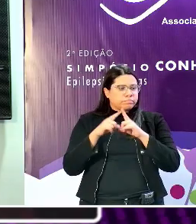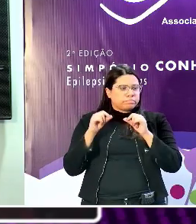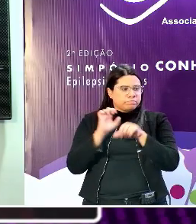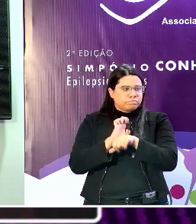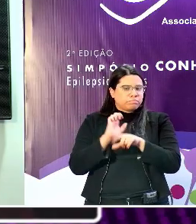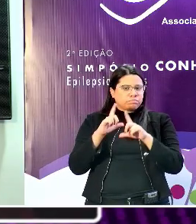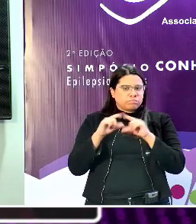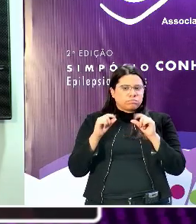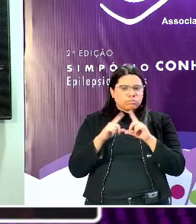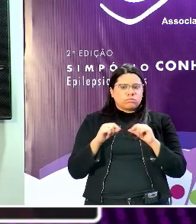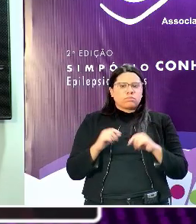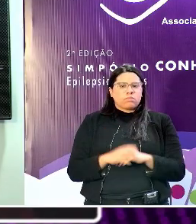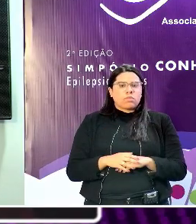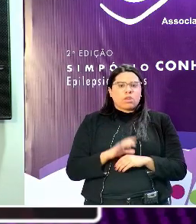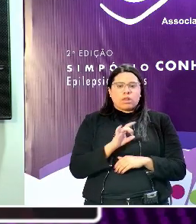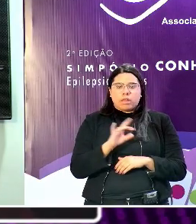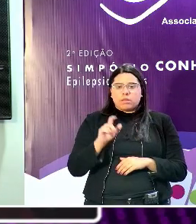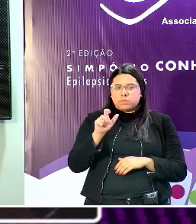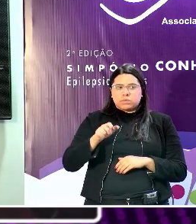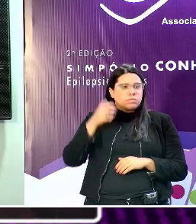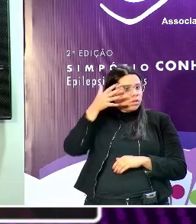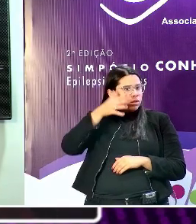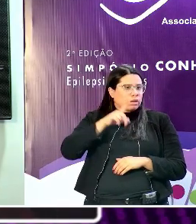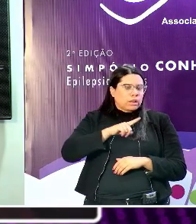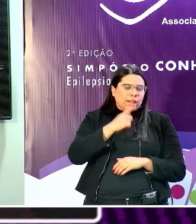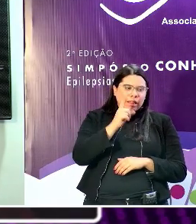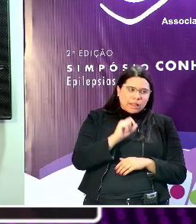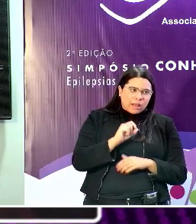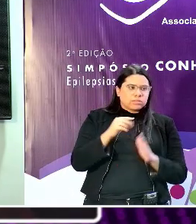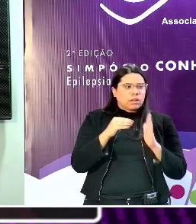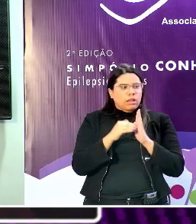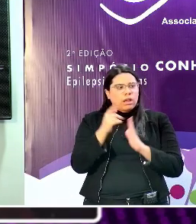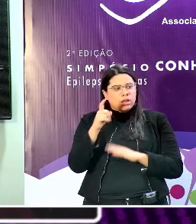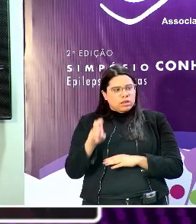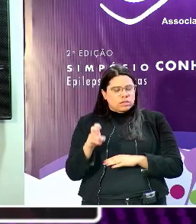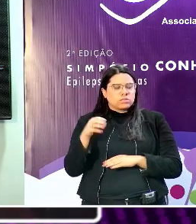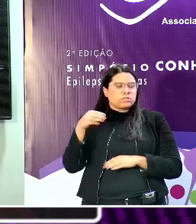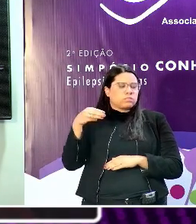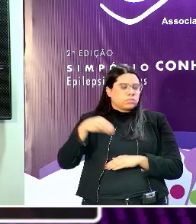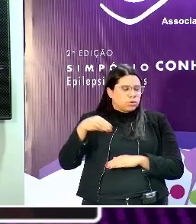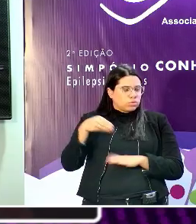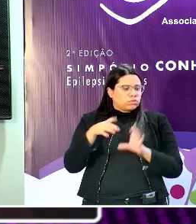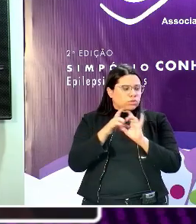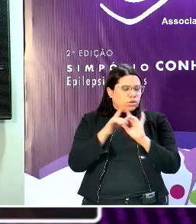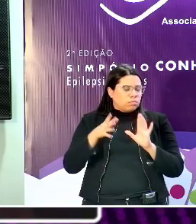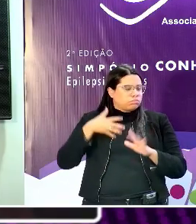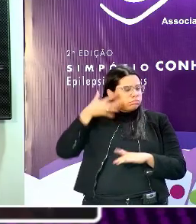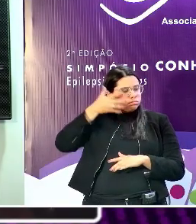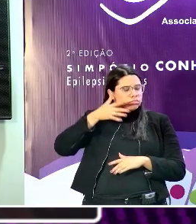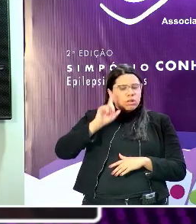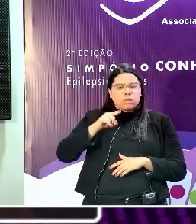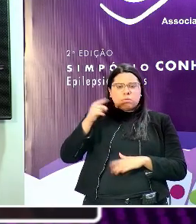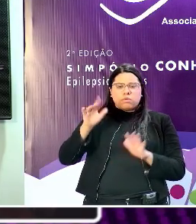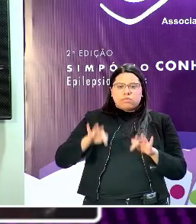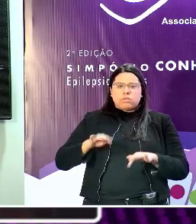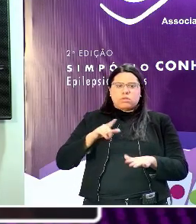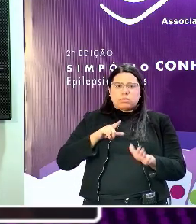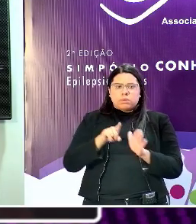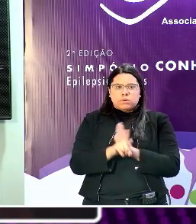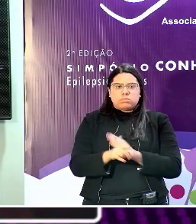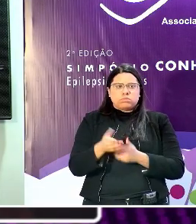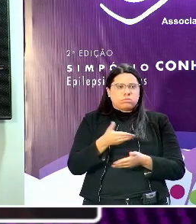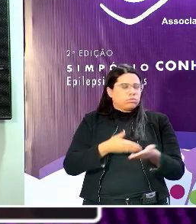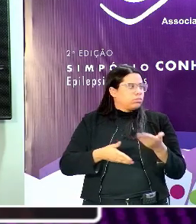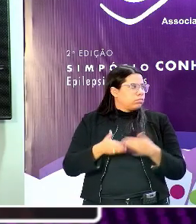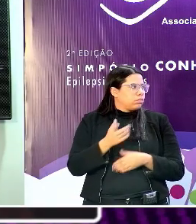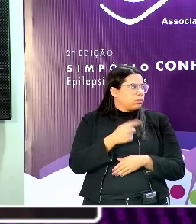Cada palestrante terá, novamente, de 10 a 15 minutos de exposição e, ao final, abriremos perguntas para o debate,